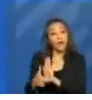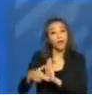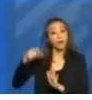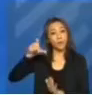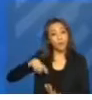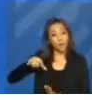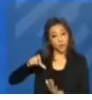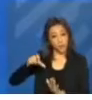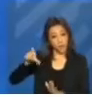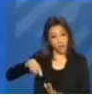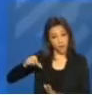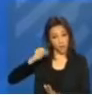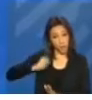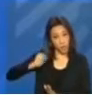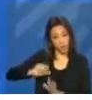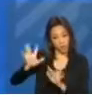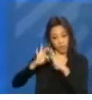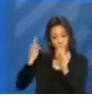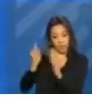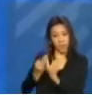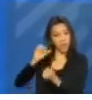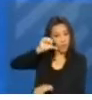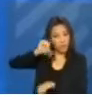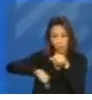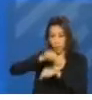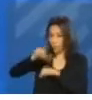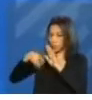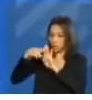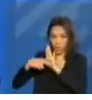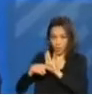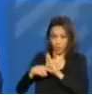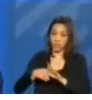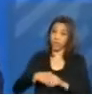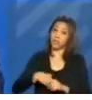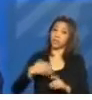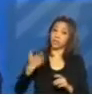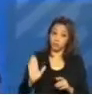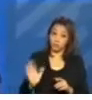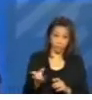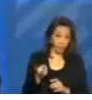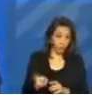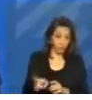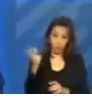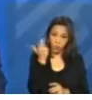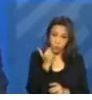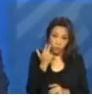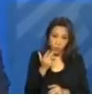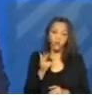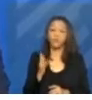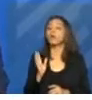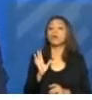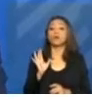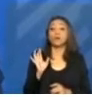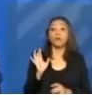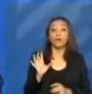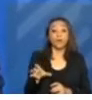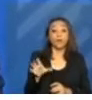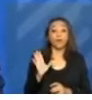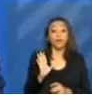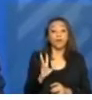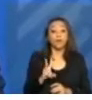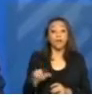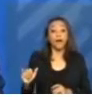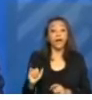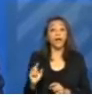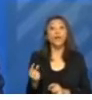acontecer? Bolsa Família são os mesmos 3 meses, como o ministro Onyx falou, vai mudar muito